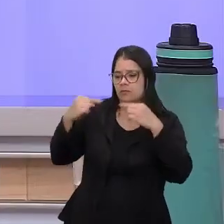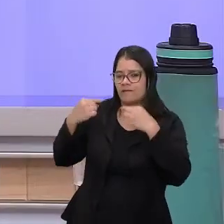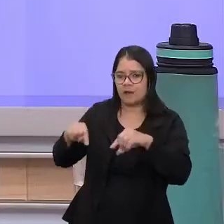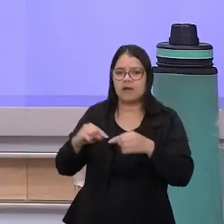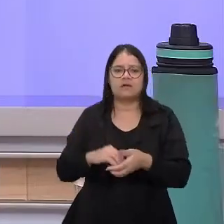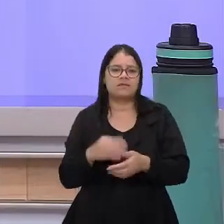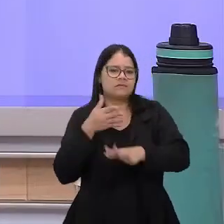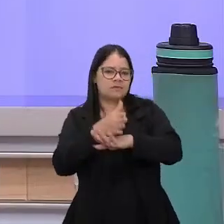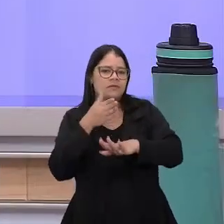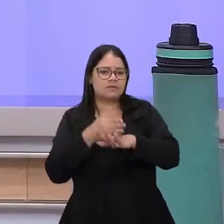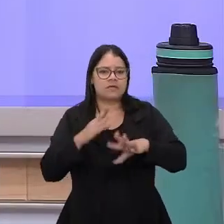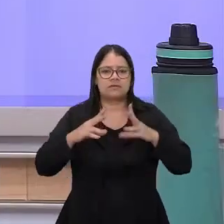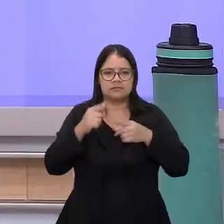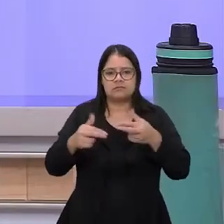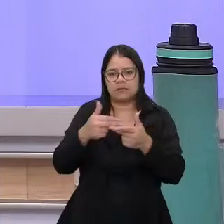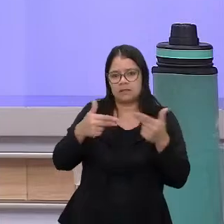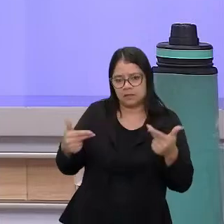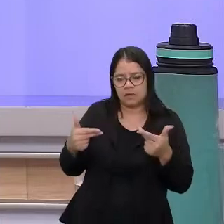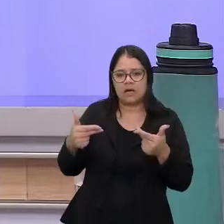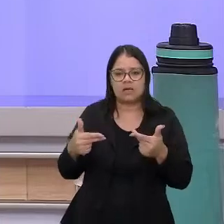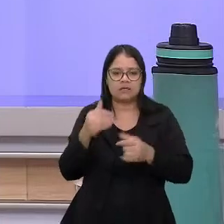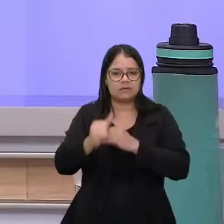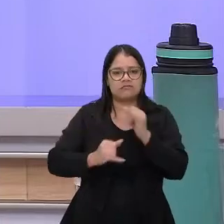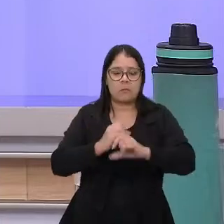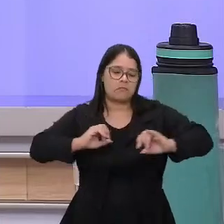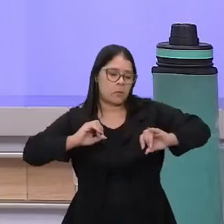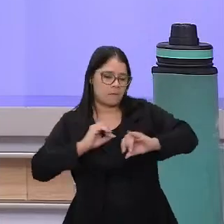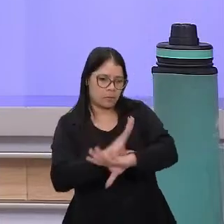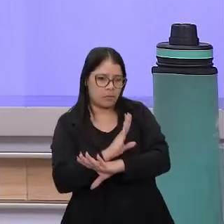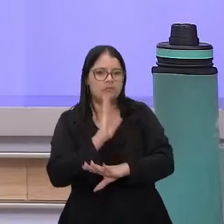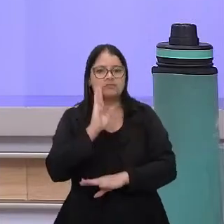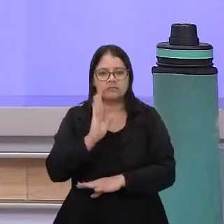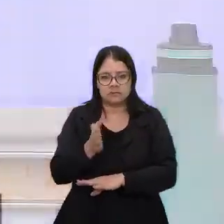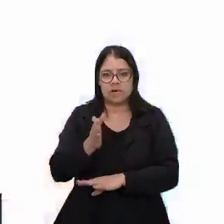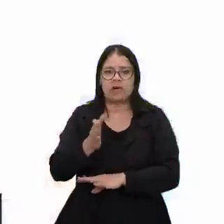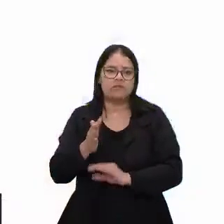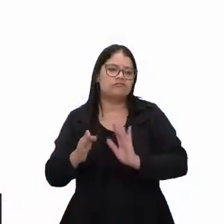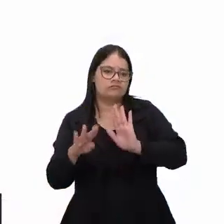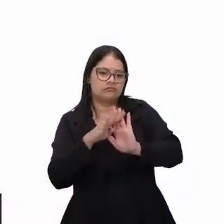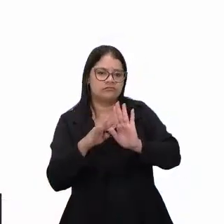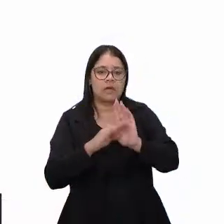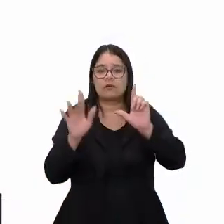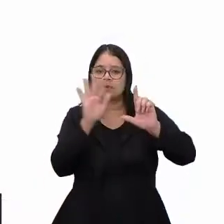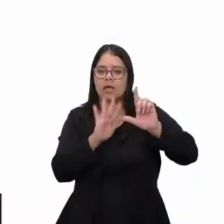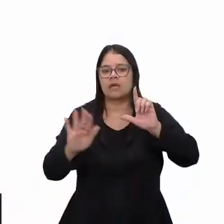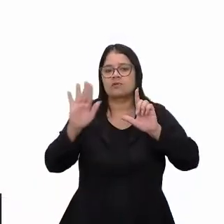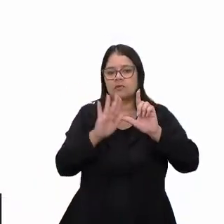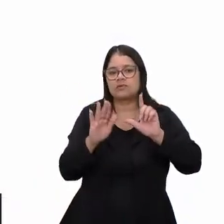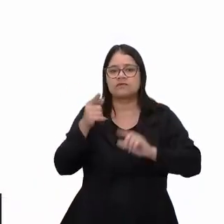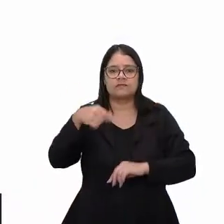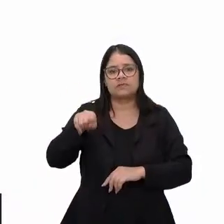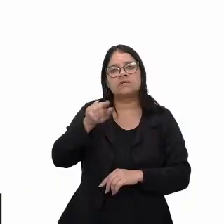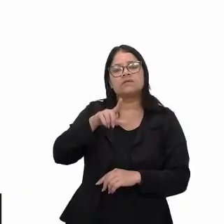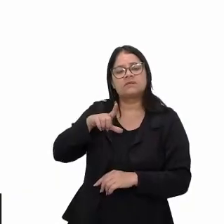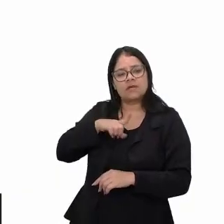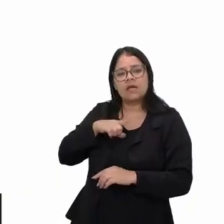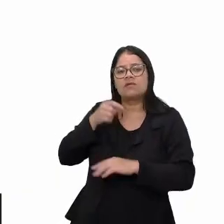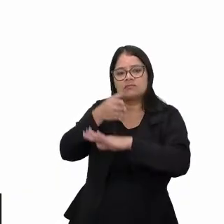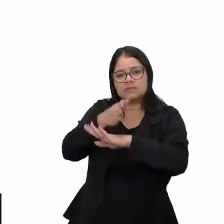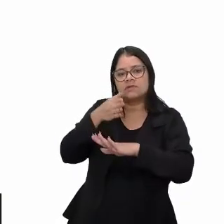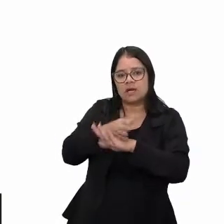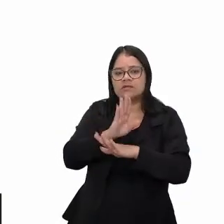e acessem esses materiais. Esses materiais estão disponíveis aí através do QR Code, você tem o acesso a